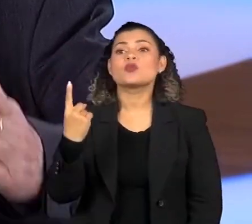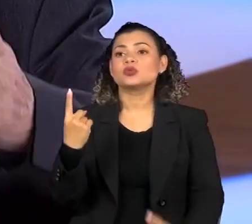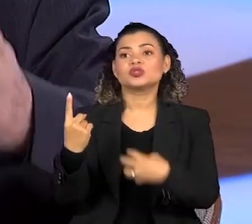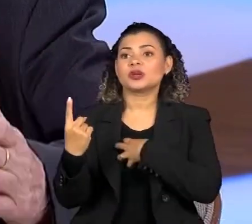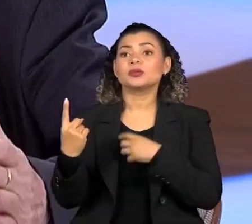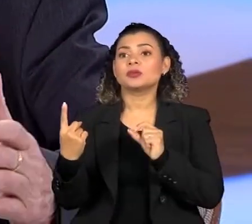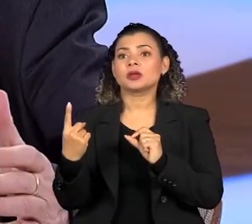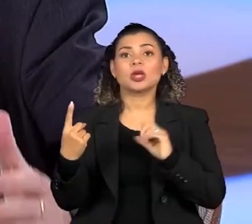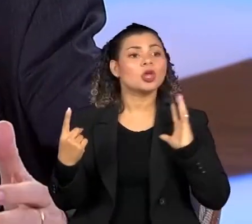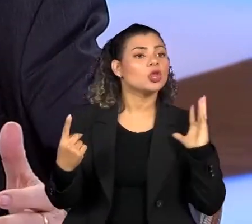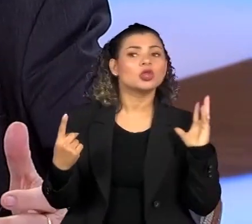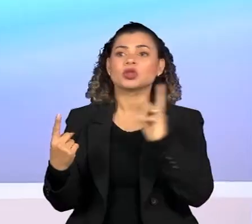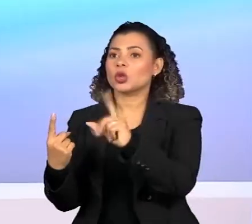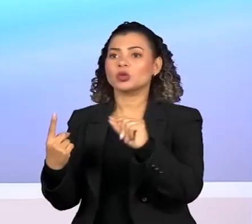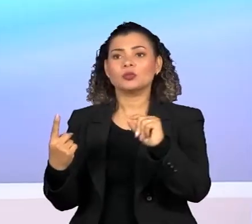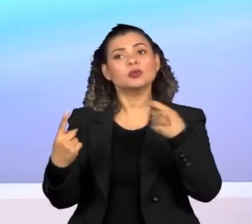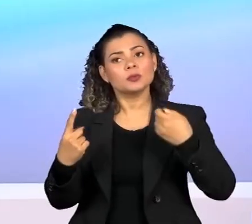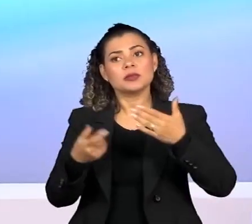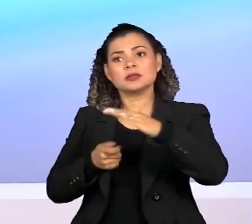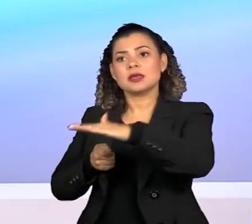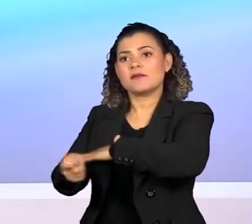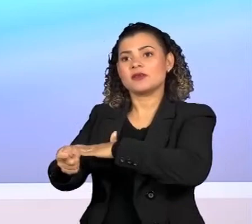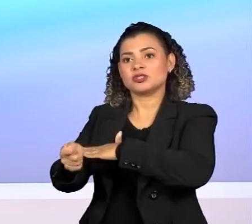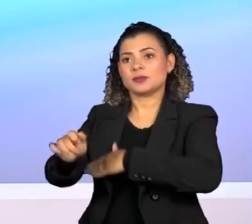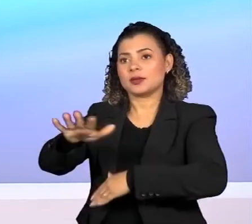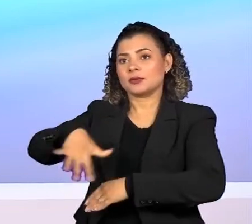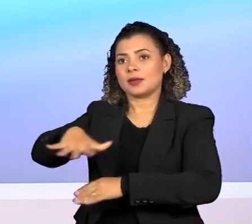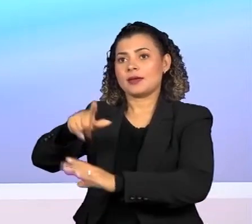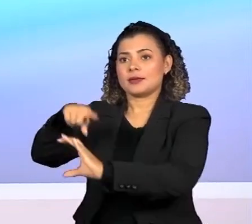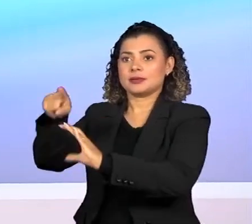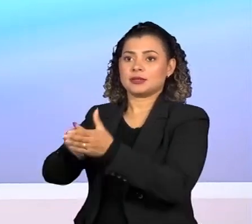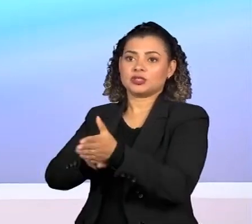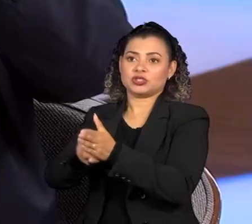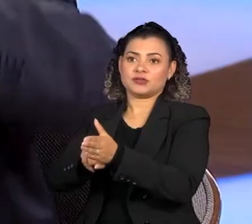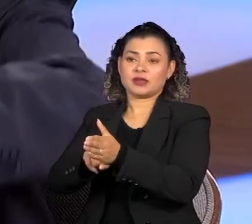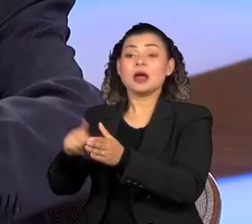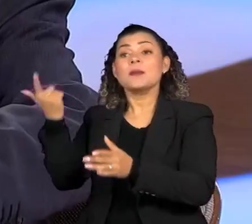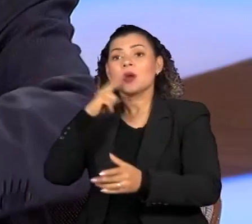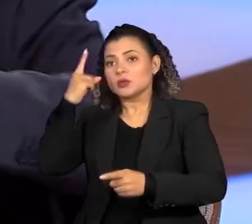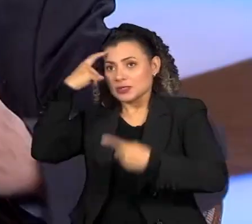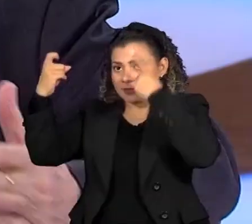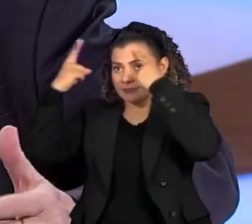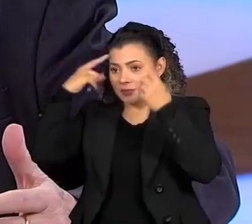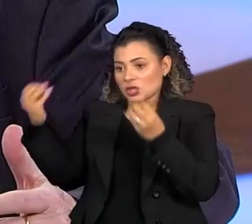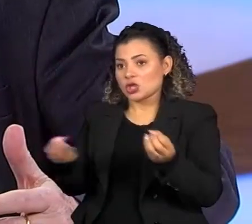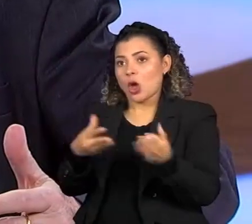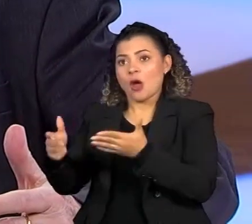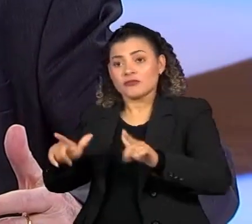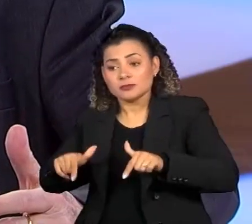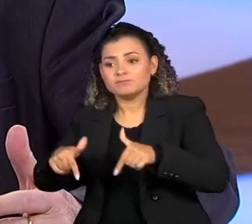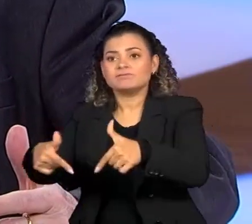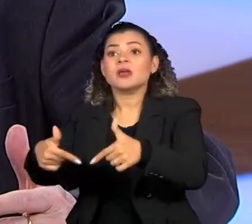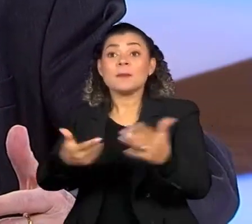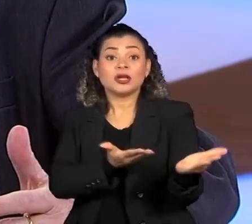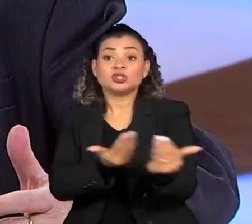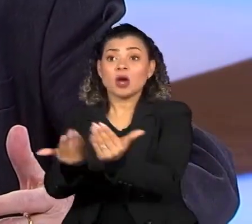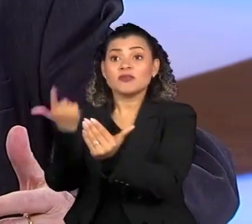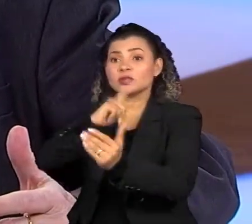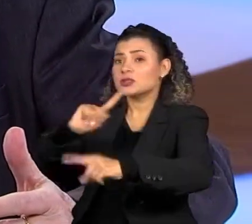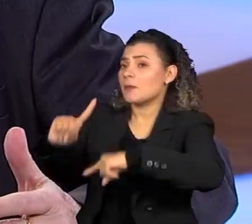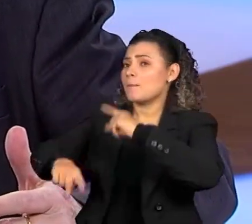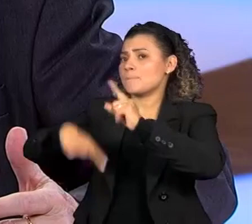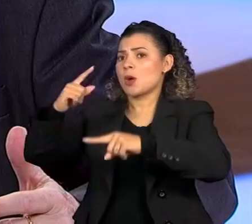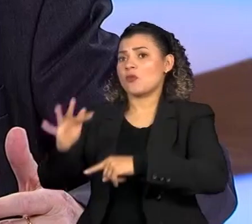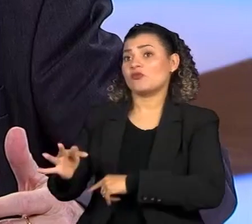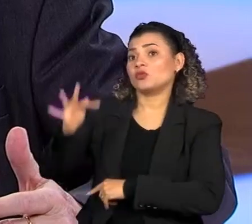têm que investir em ciência investir para criar condições para que esses jovens tenham um futuro aqui